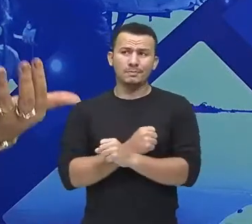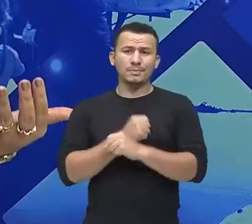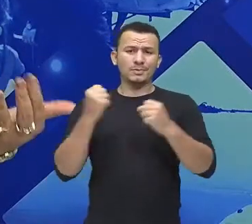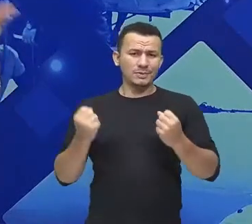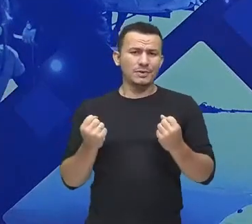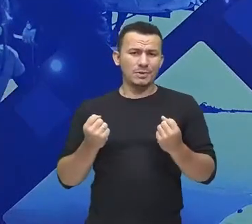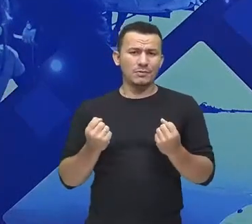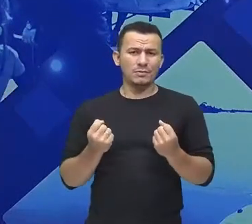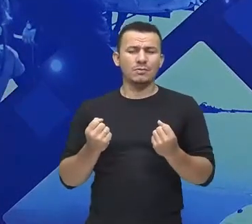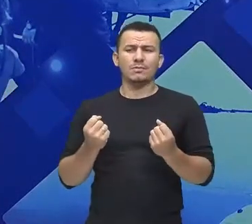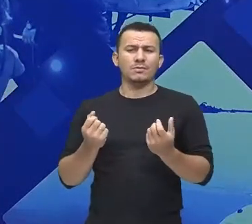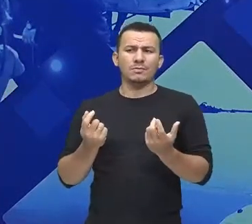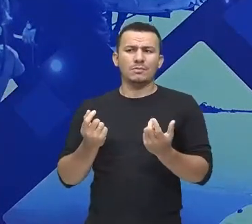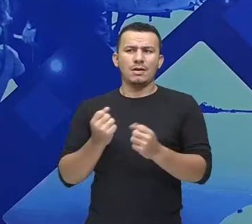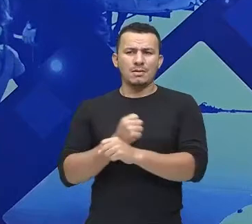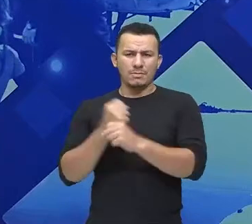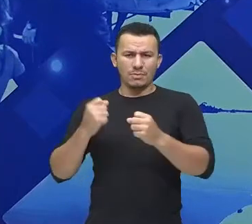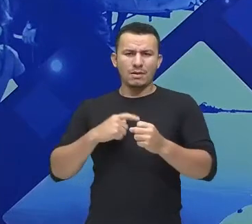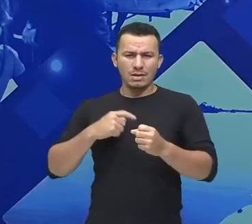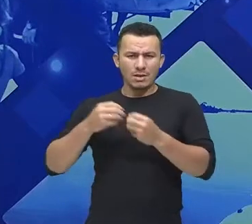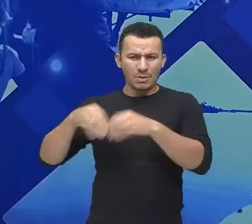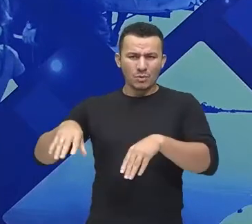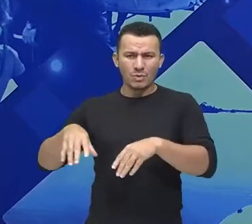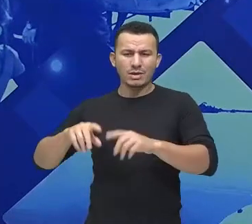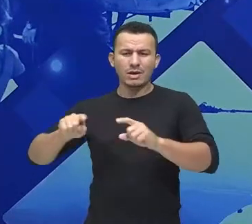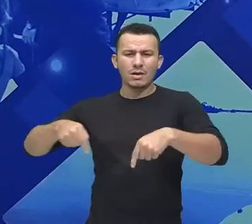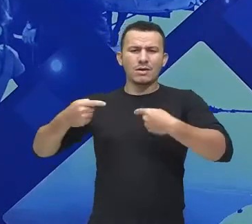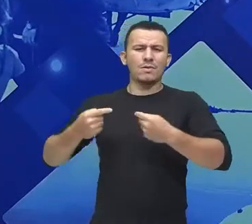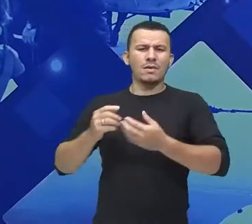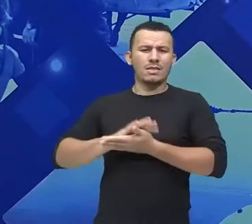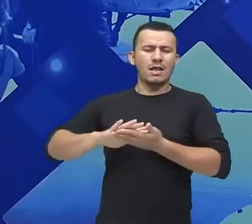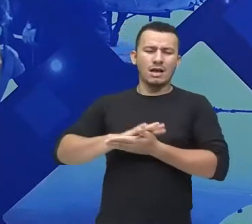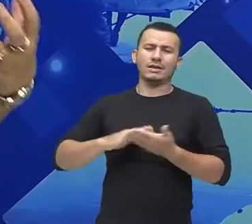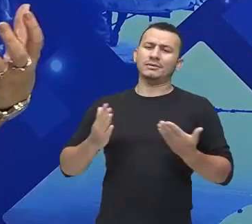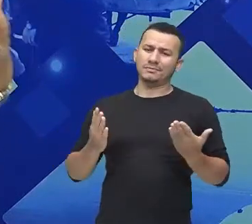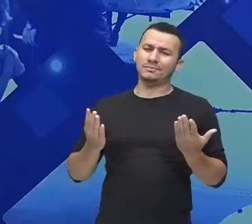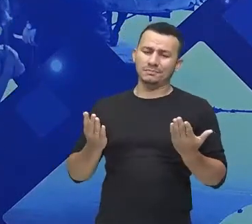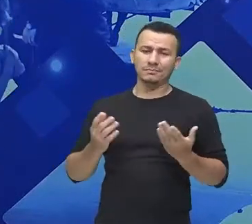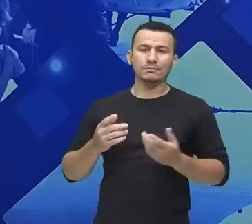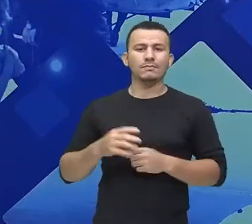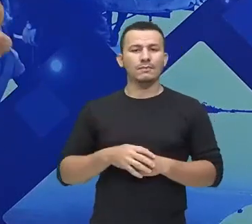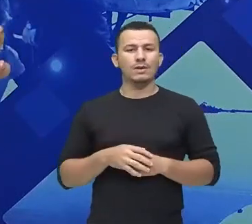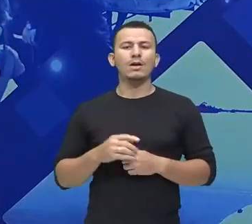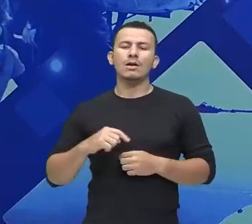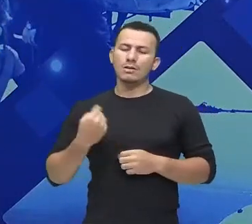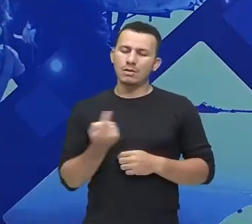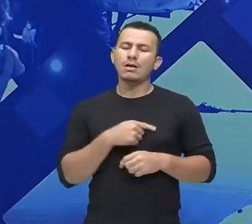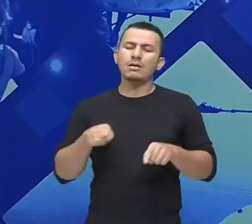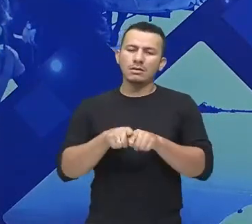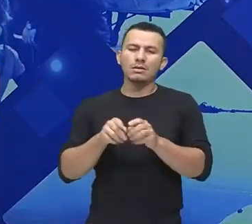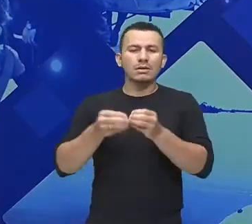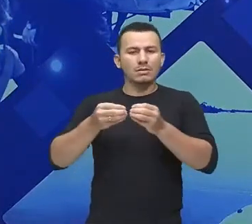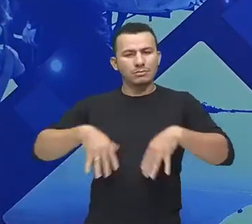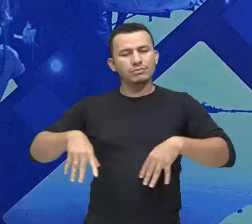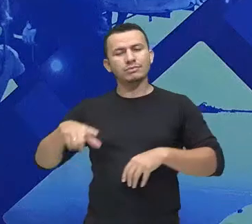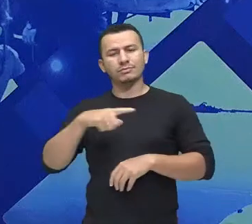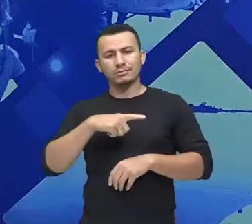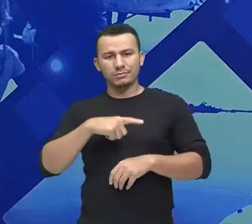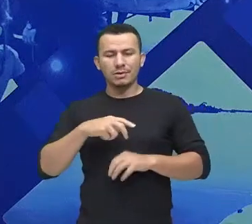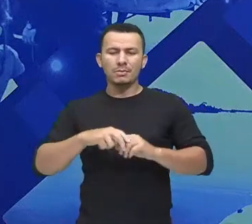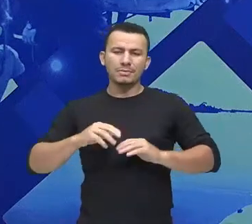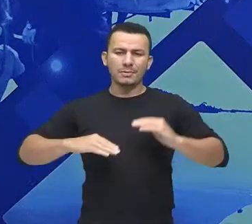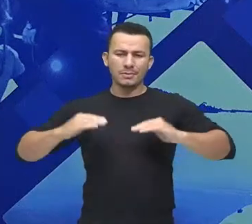impactos ambientais e não afetar a nossa vida humana. Nós não estamos dissociados do